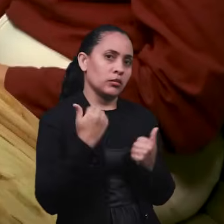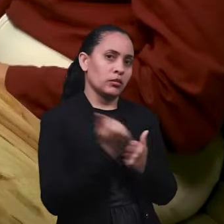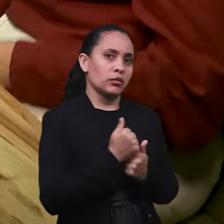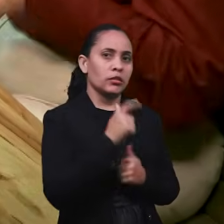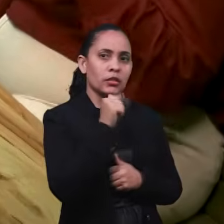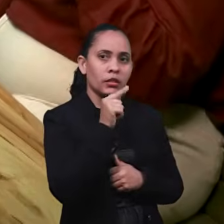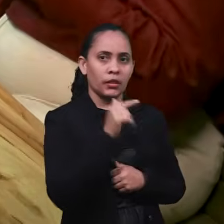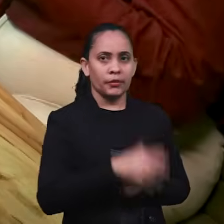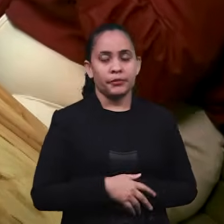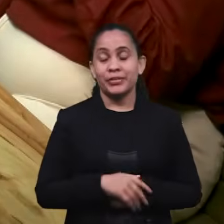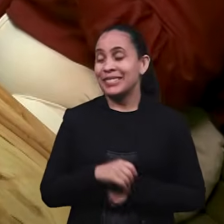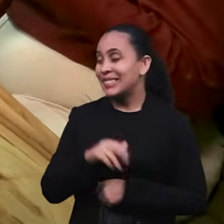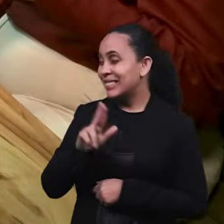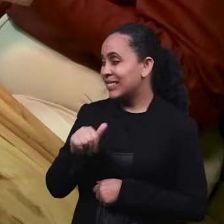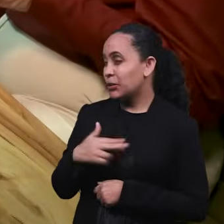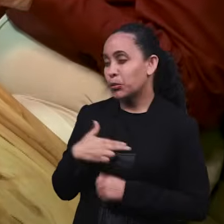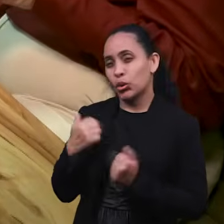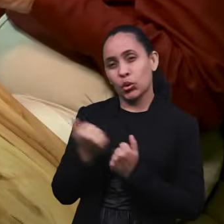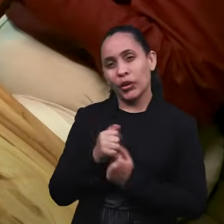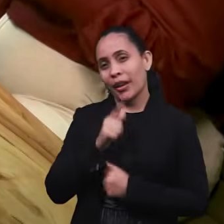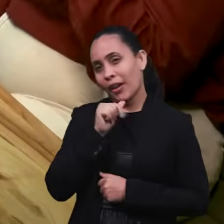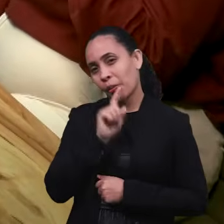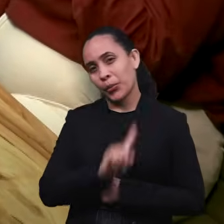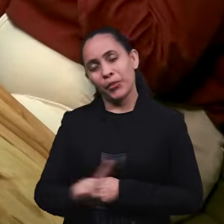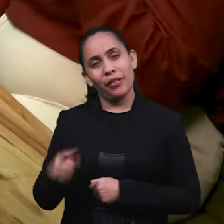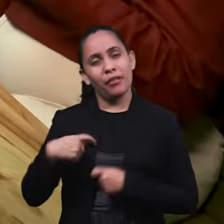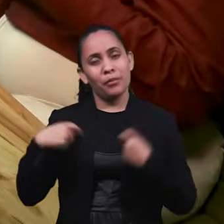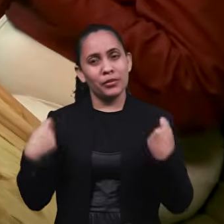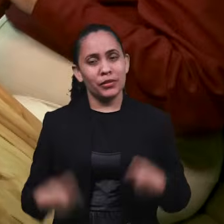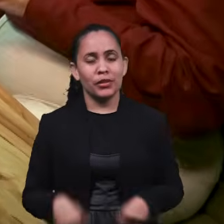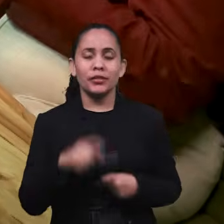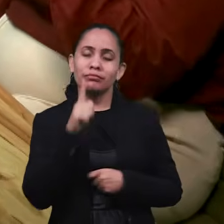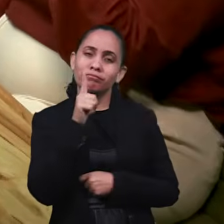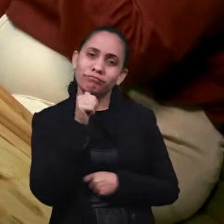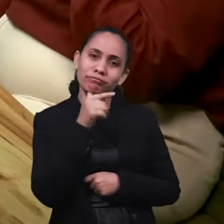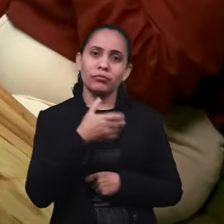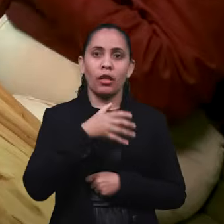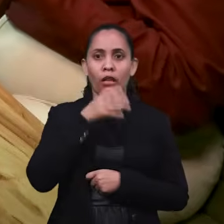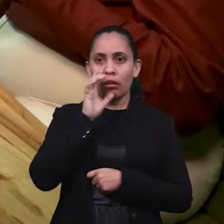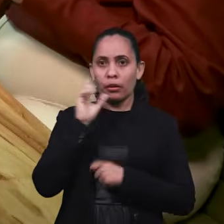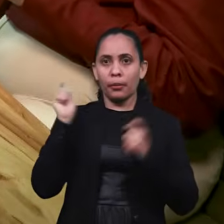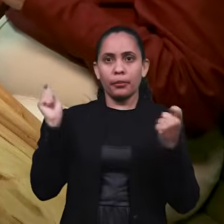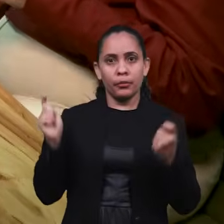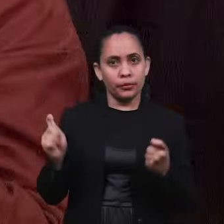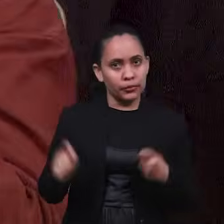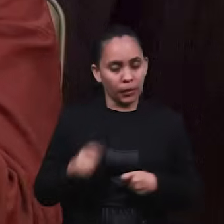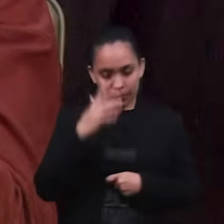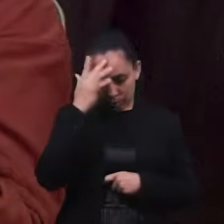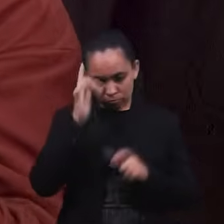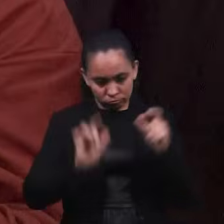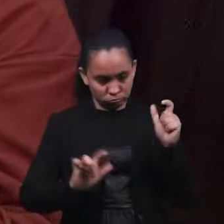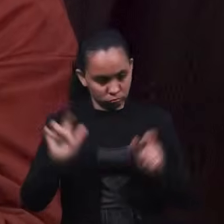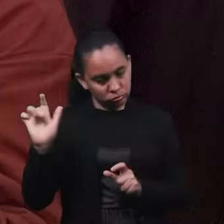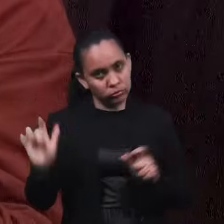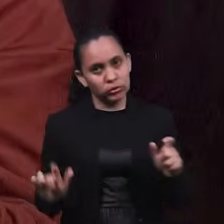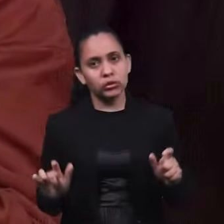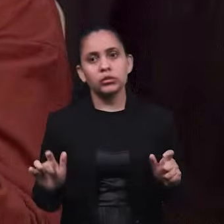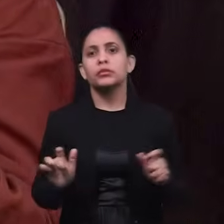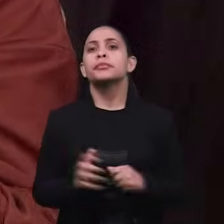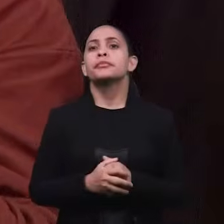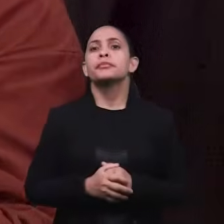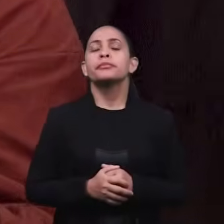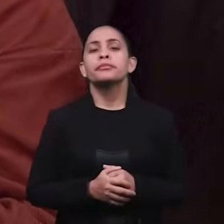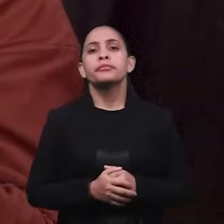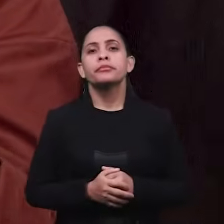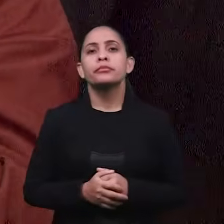substituir água, né? Nada substitui água. A água tem que ser consumida de acordo com o peso do paciente, do peso da pessoa,